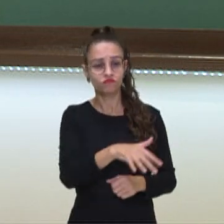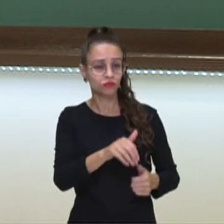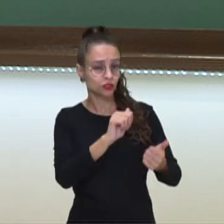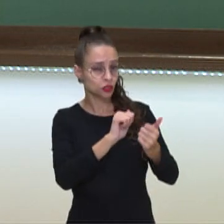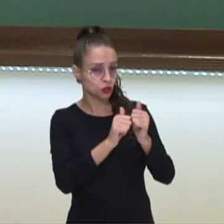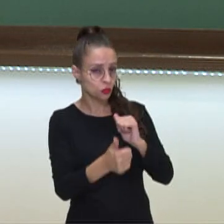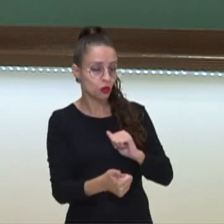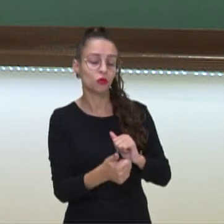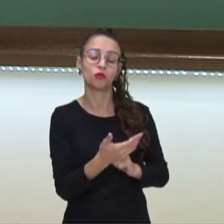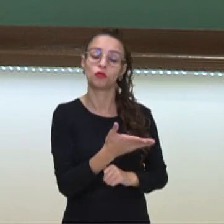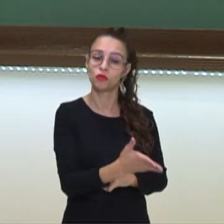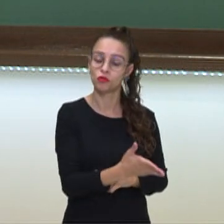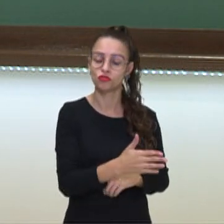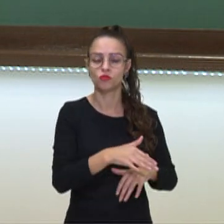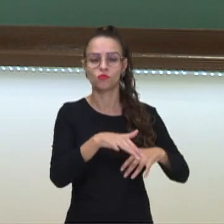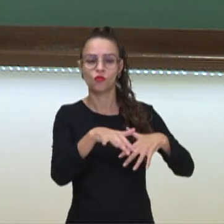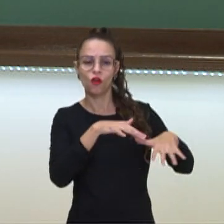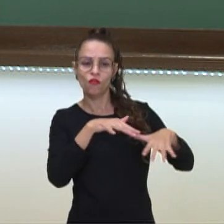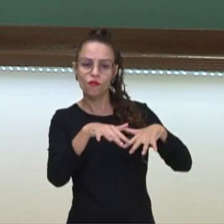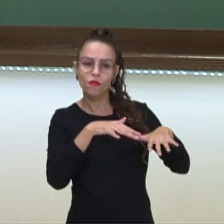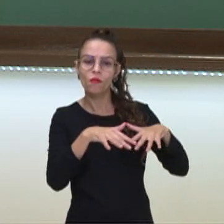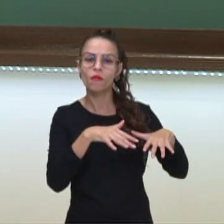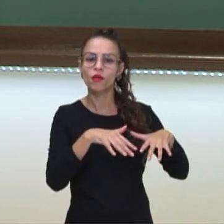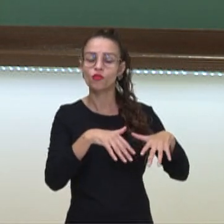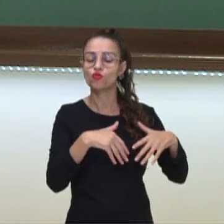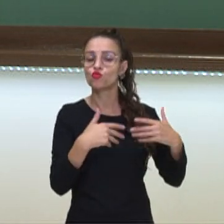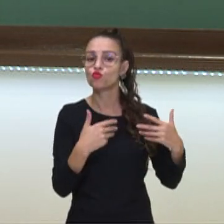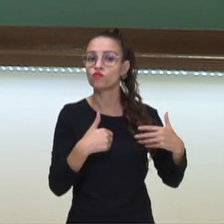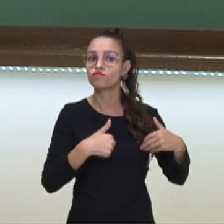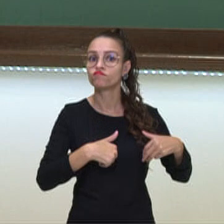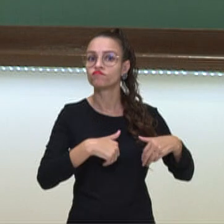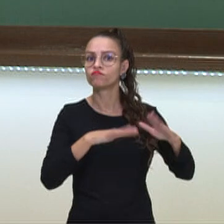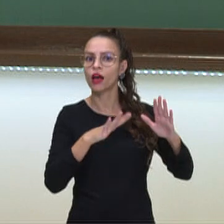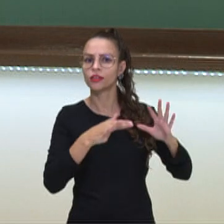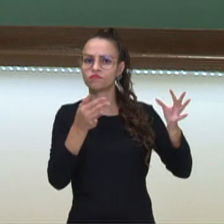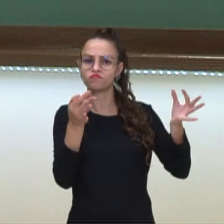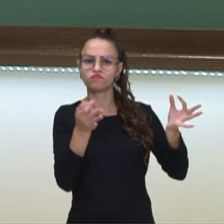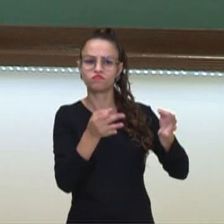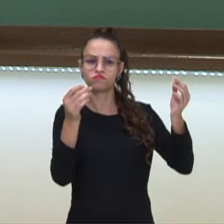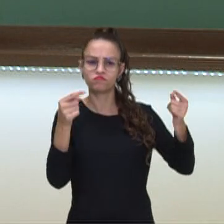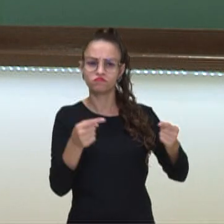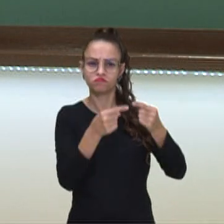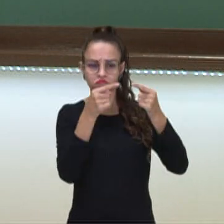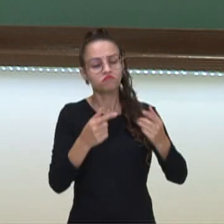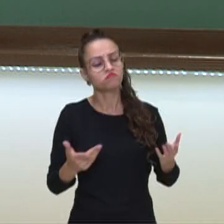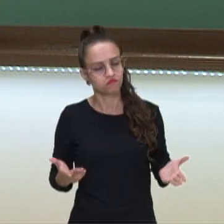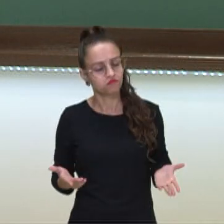esporte, né? Tornar os movimentos dos atletas ainda mais precisos, mais